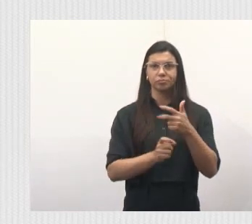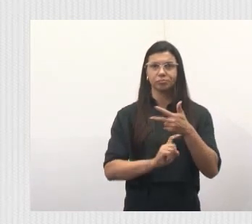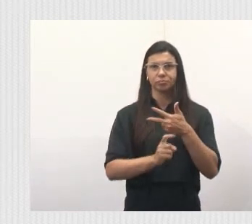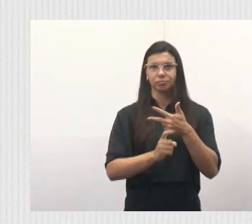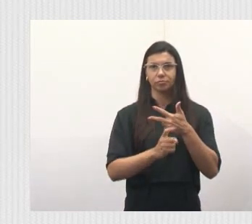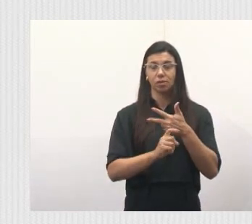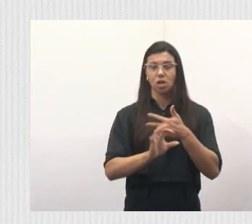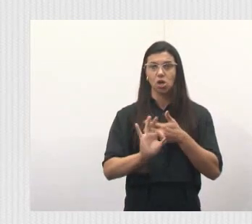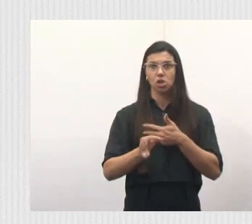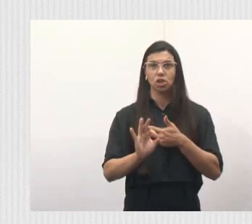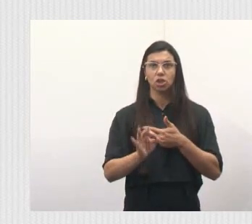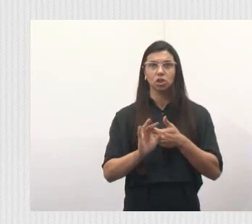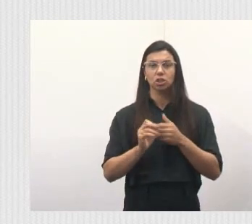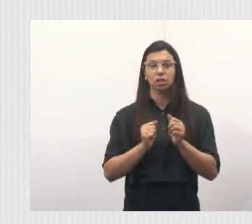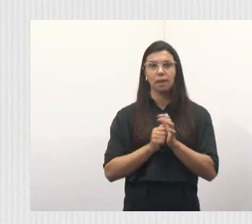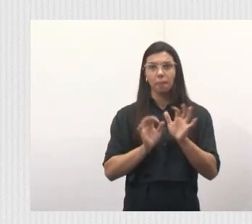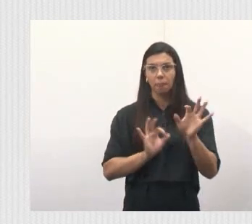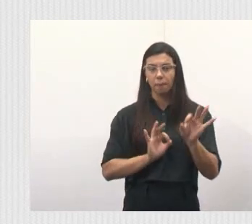já está em andamento